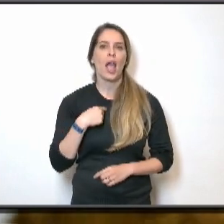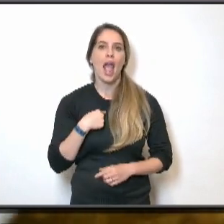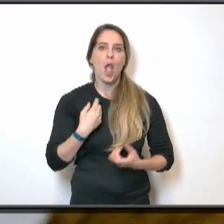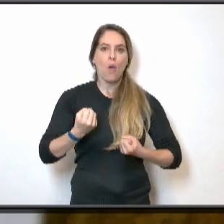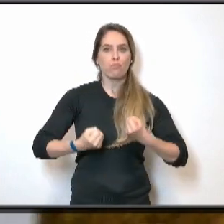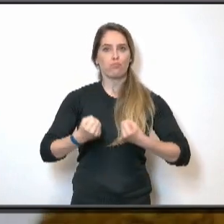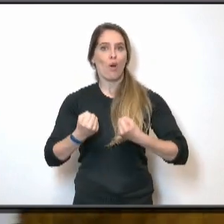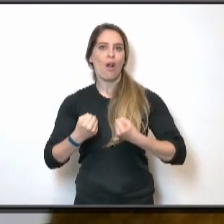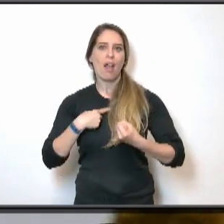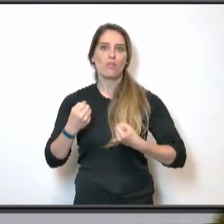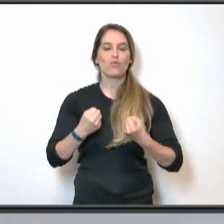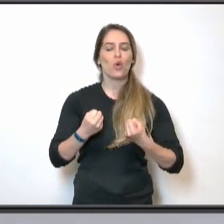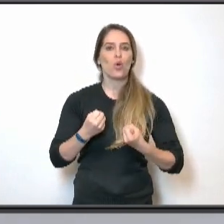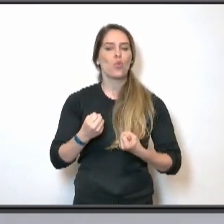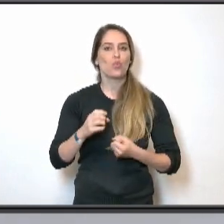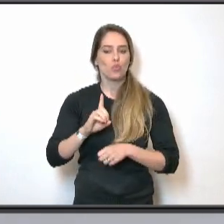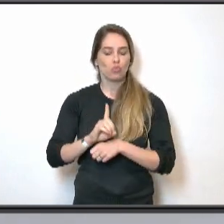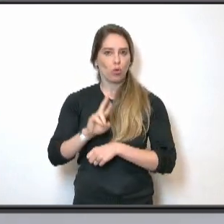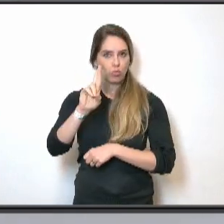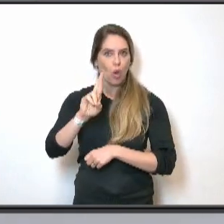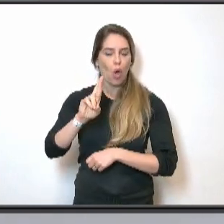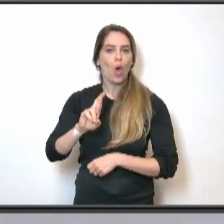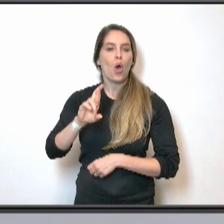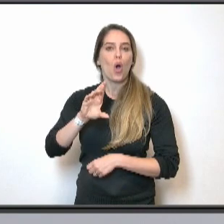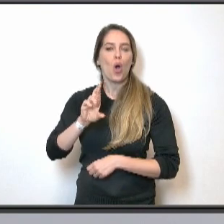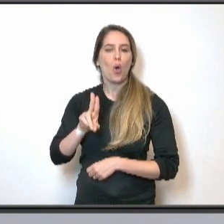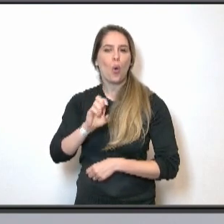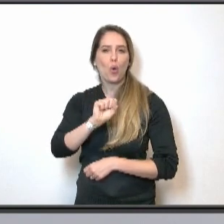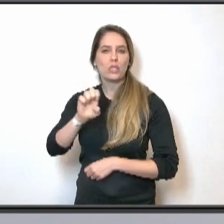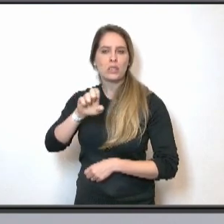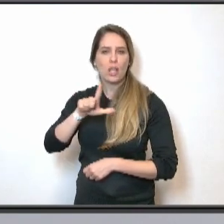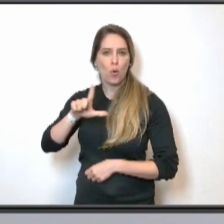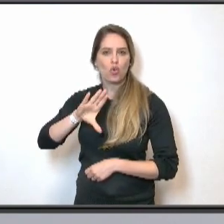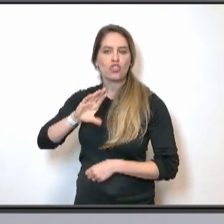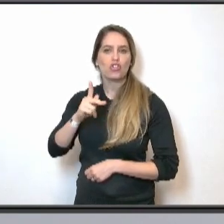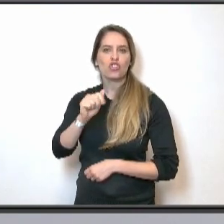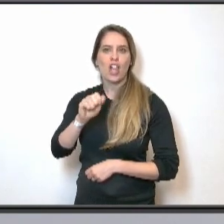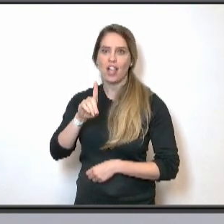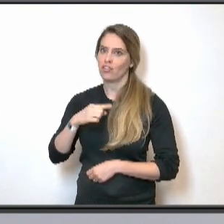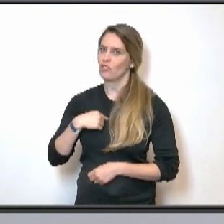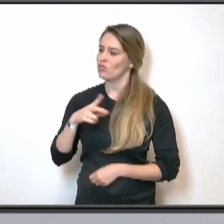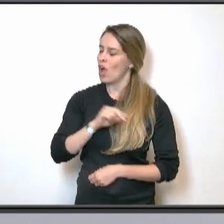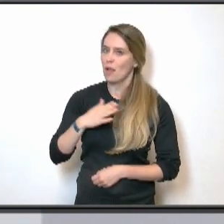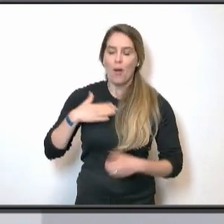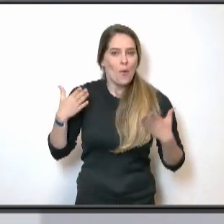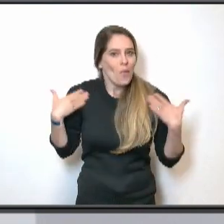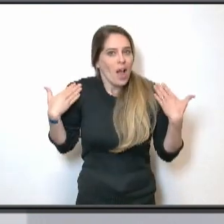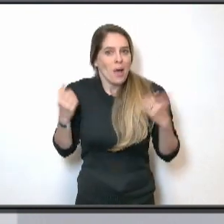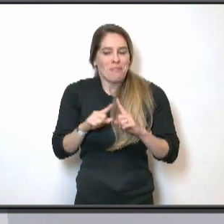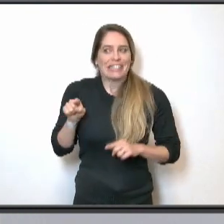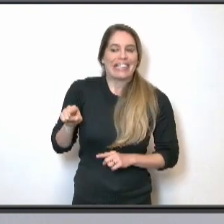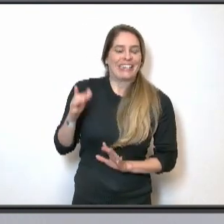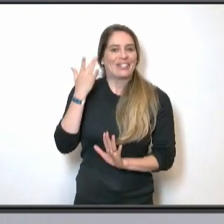Russell Shedd. Para mim foi um grande privilégio, para ele eu acho que foi uma grande tribulação. Porque eu tinha um